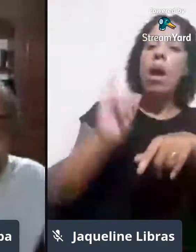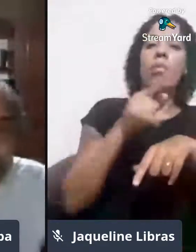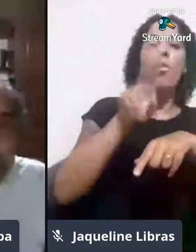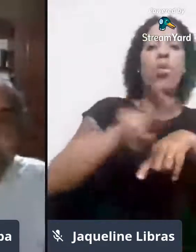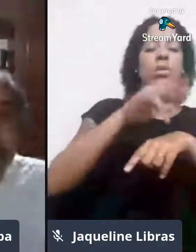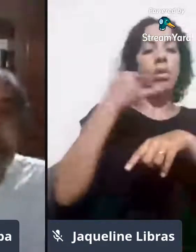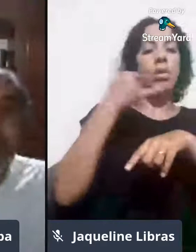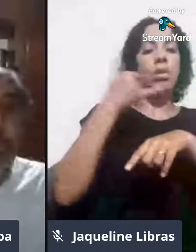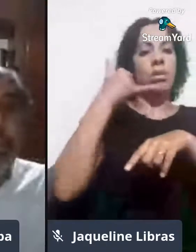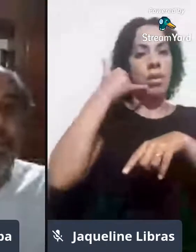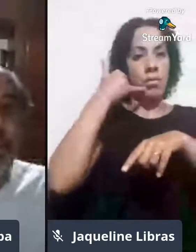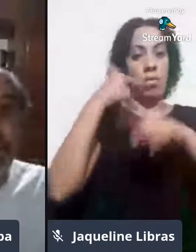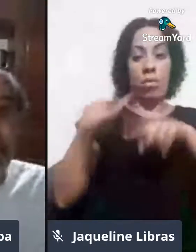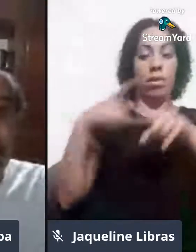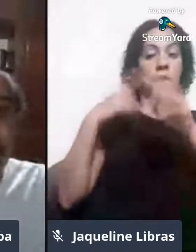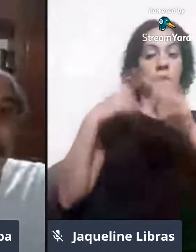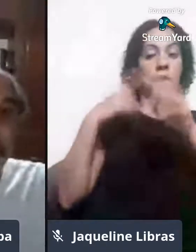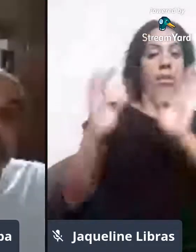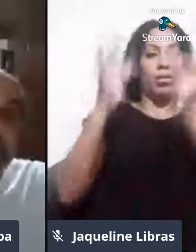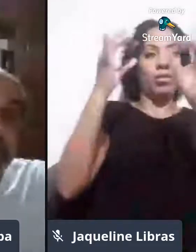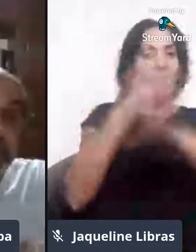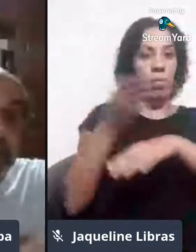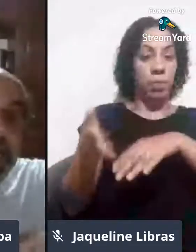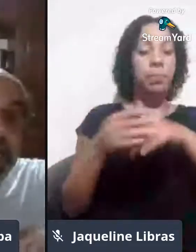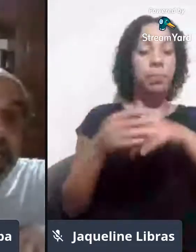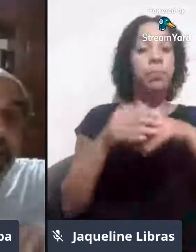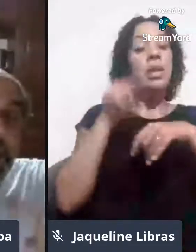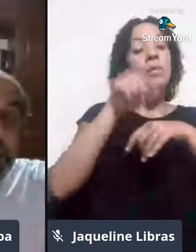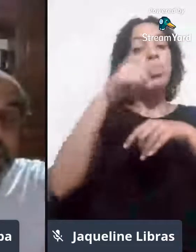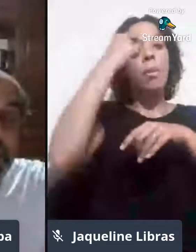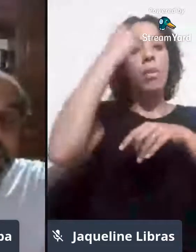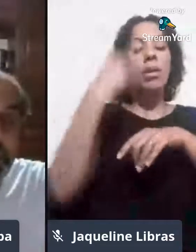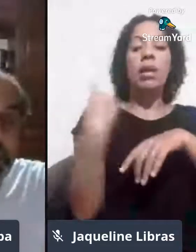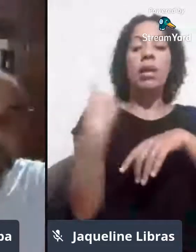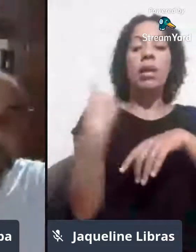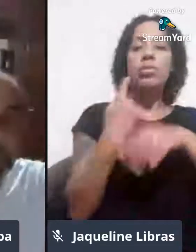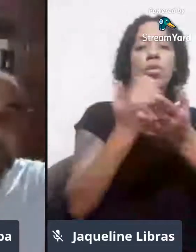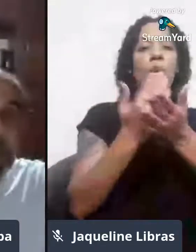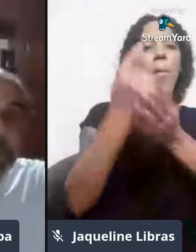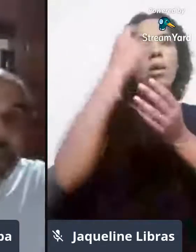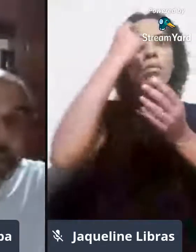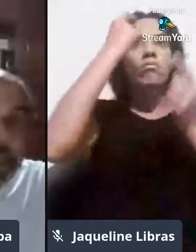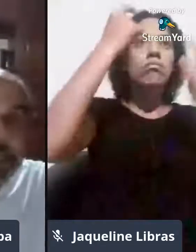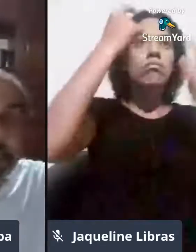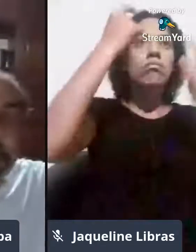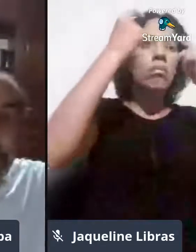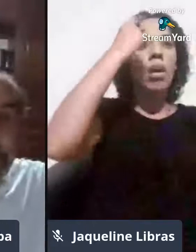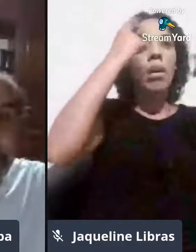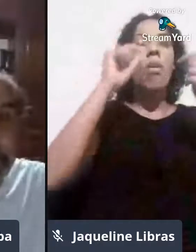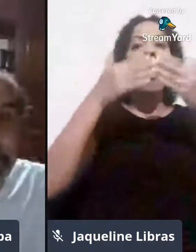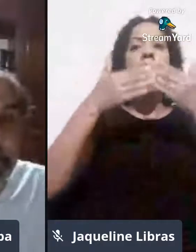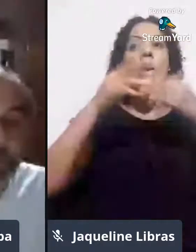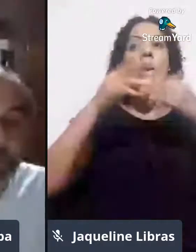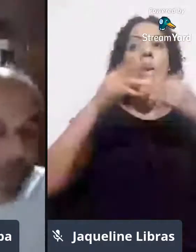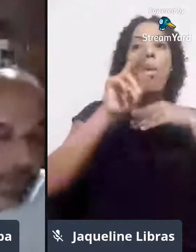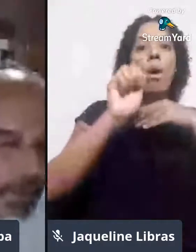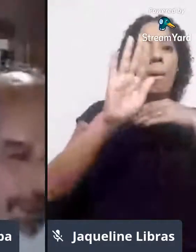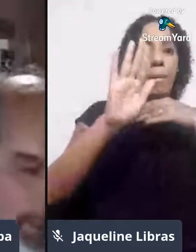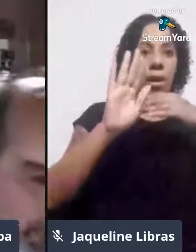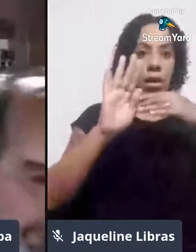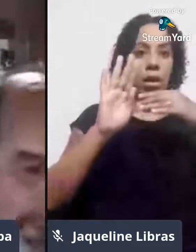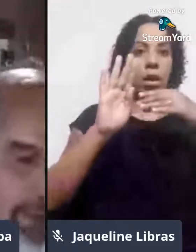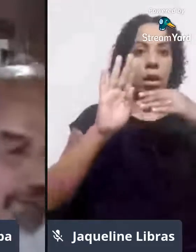essa que é uma ideia que a gente passou a pensar para a UAB como um todo. Veio a crise da UAB, no